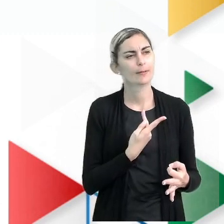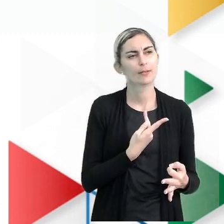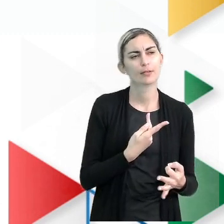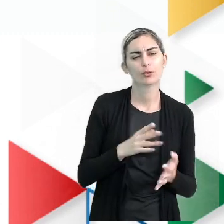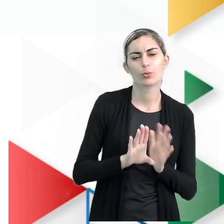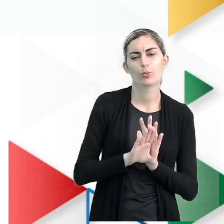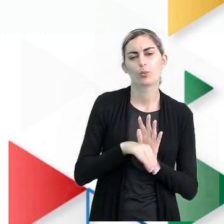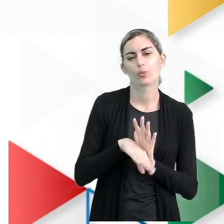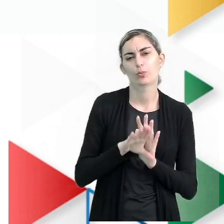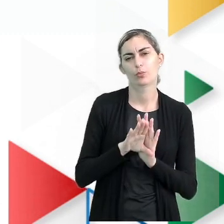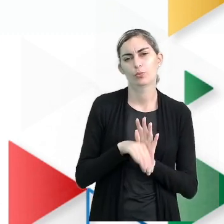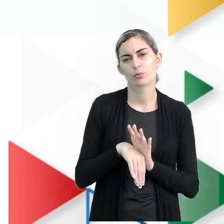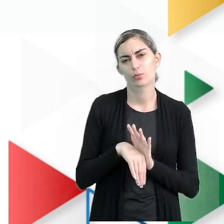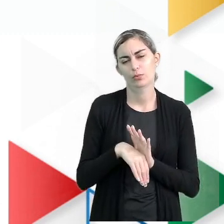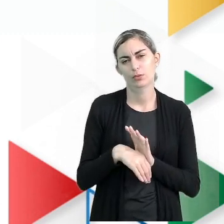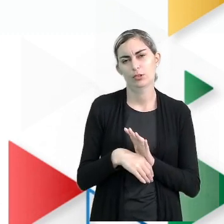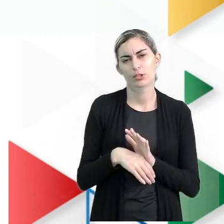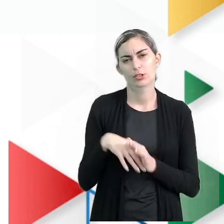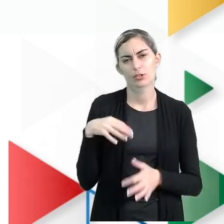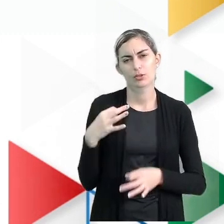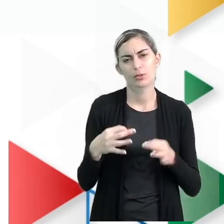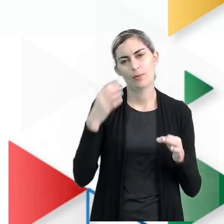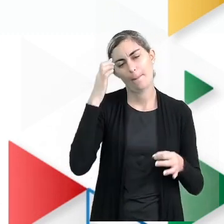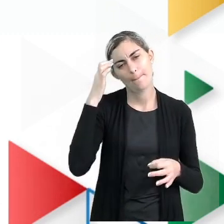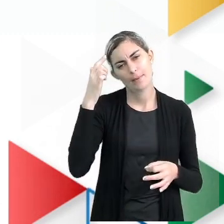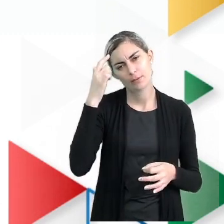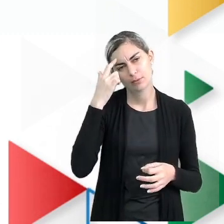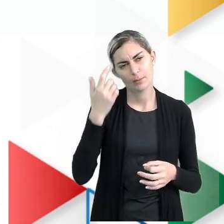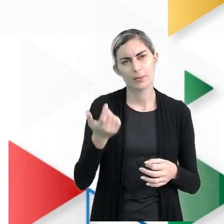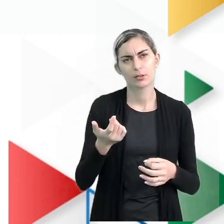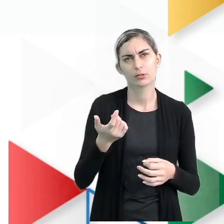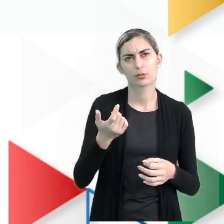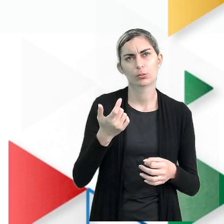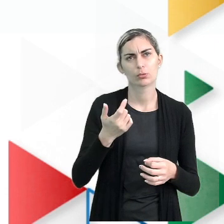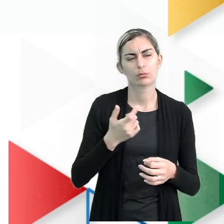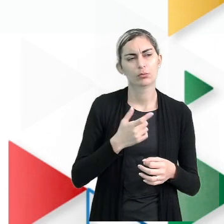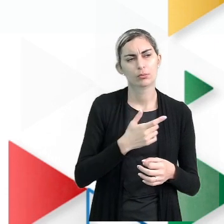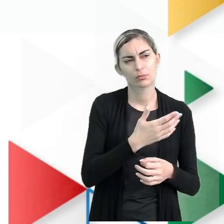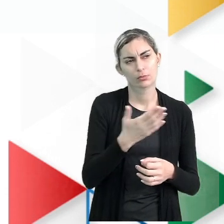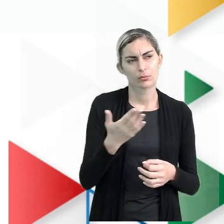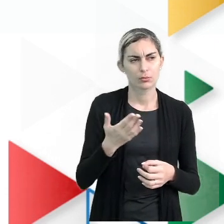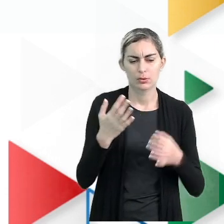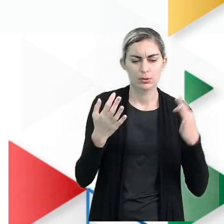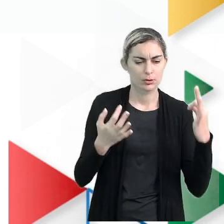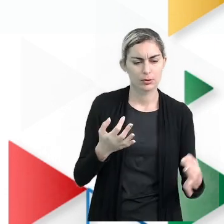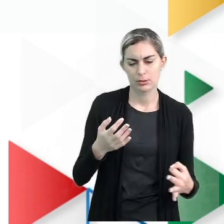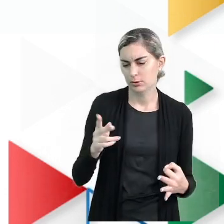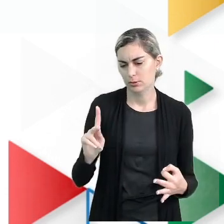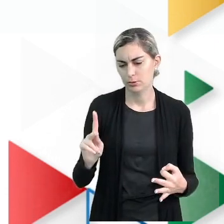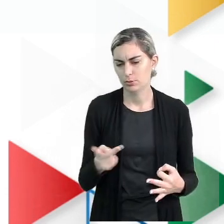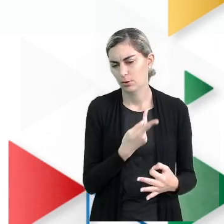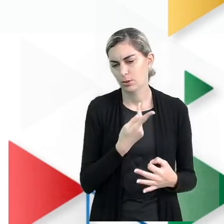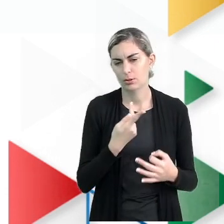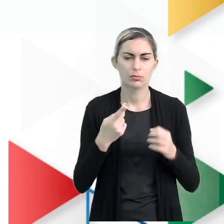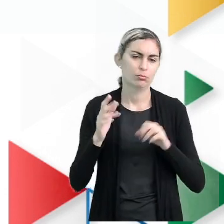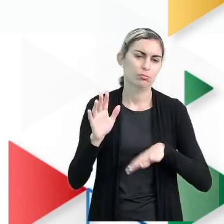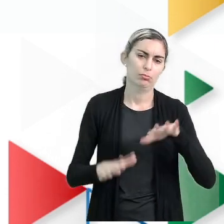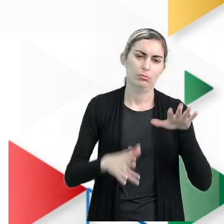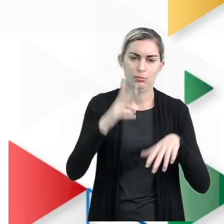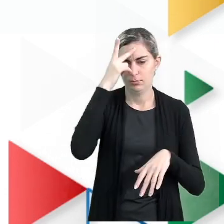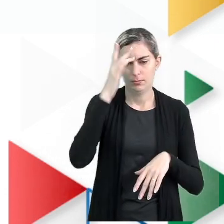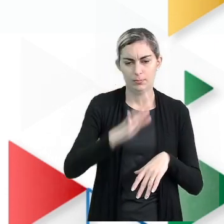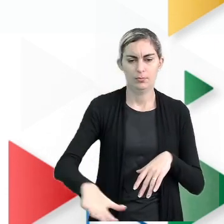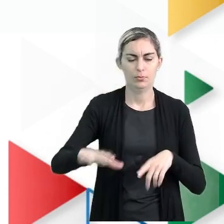conceitos, juízos e pensamentos que são considerados certos ou errados por determinada pessoa ou